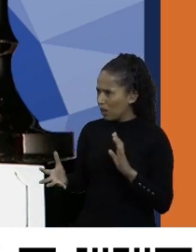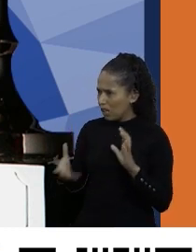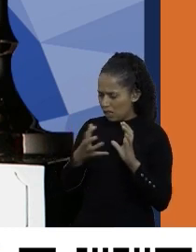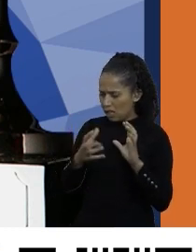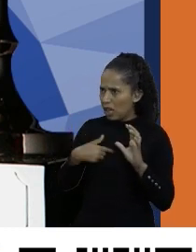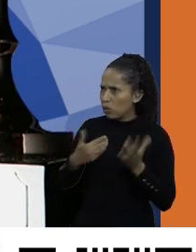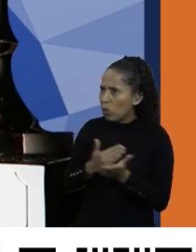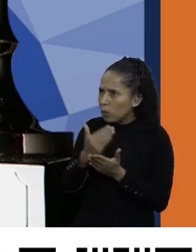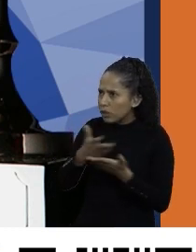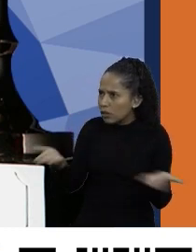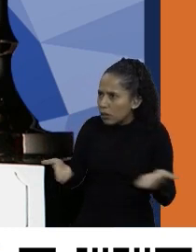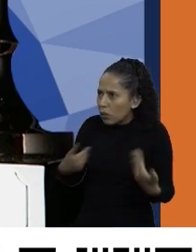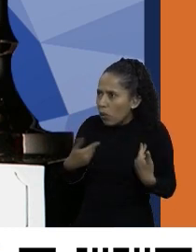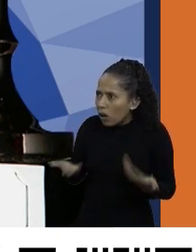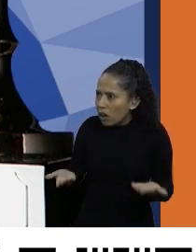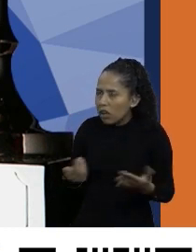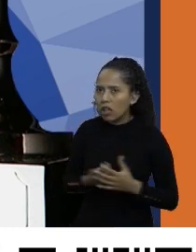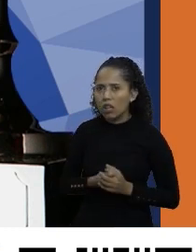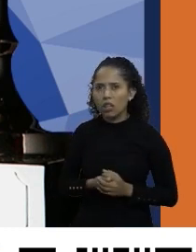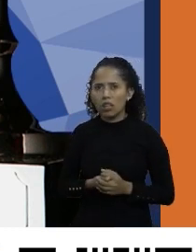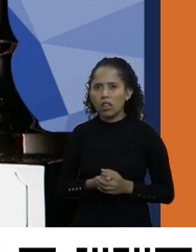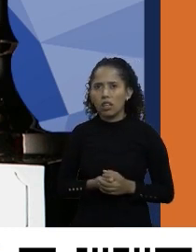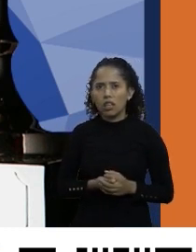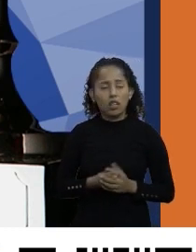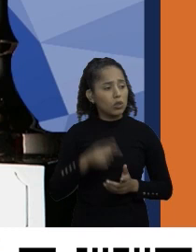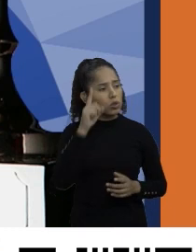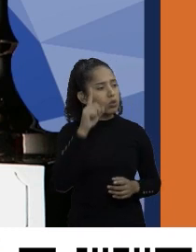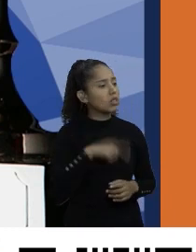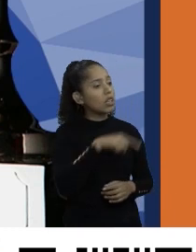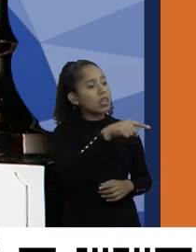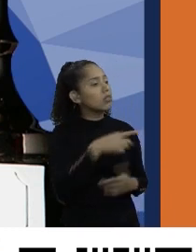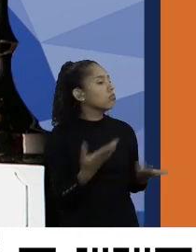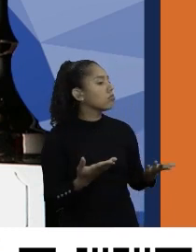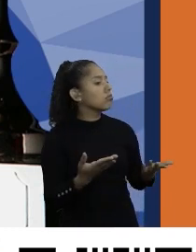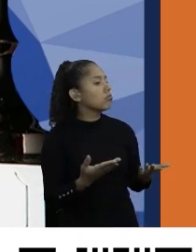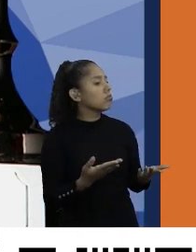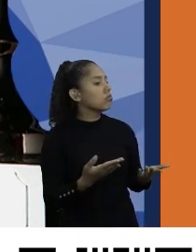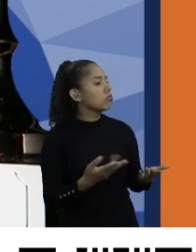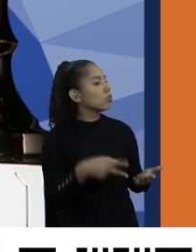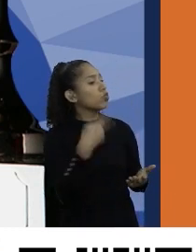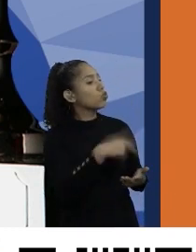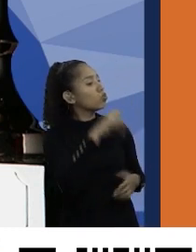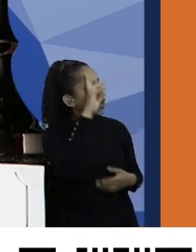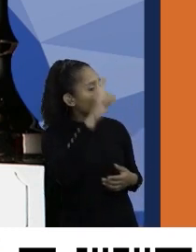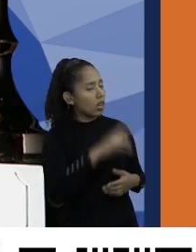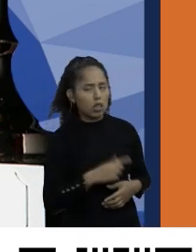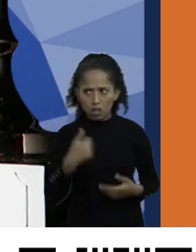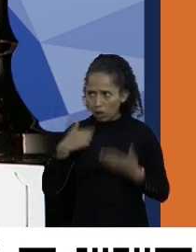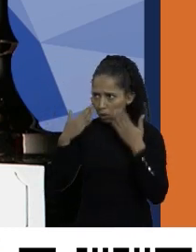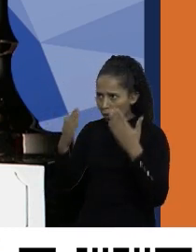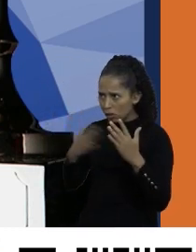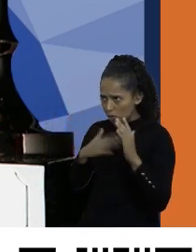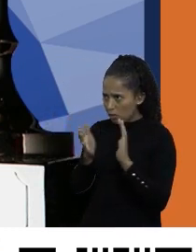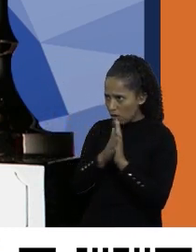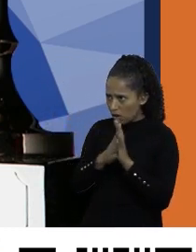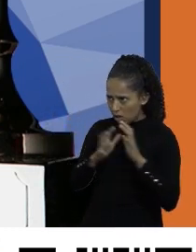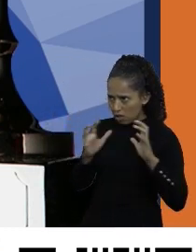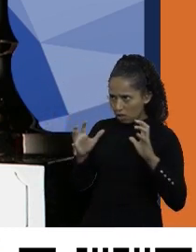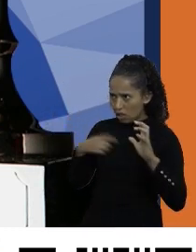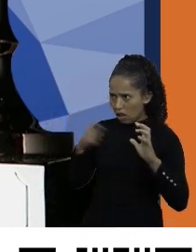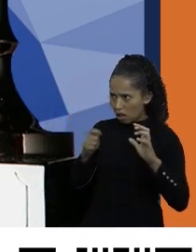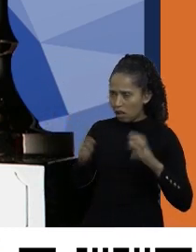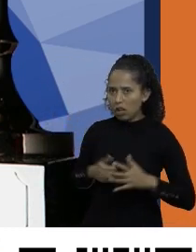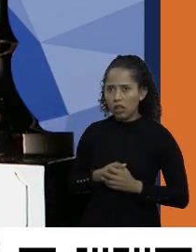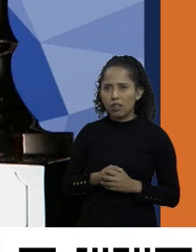começando a jogar agora. Ele falou, eu não sei, depende de você. Aí eu falei, não, eu vou mostrar para o senhor que essa bola encaixa na minha mão.